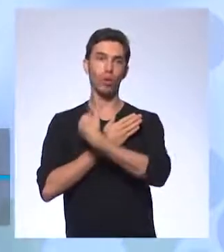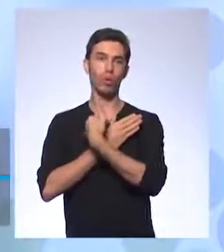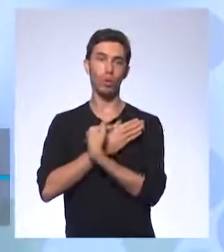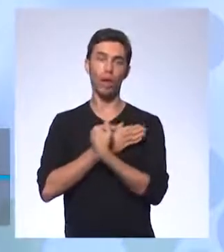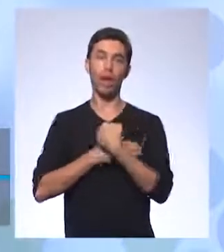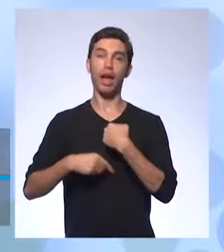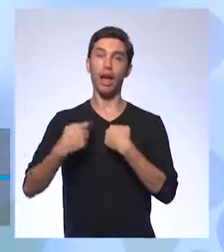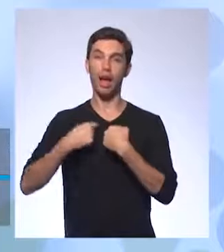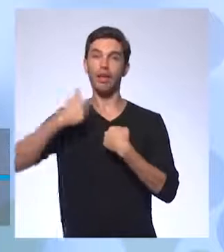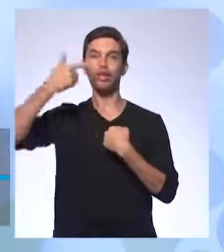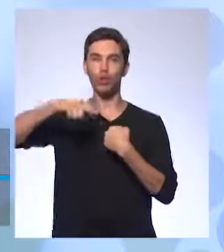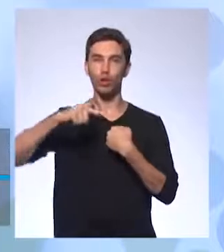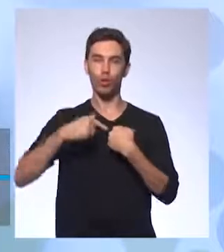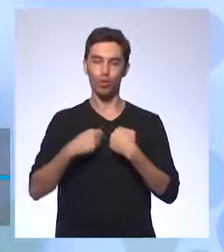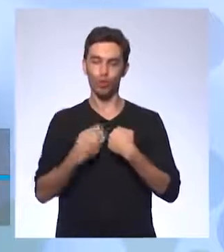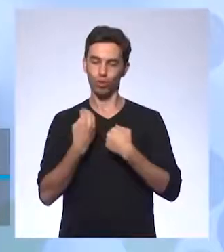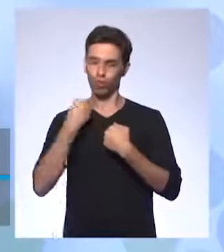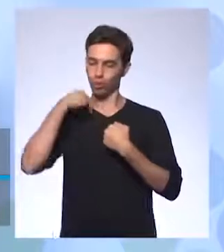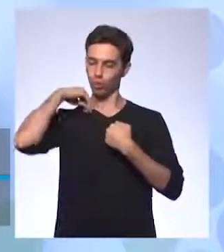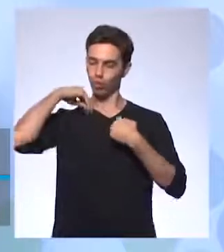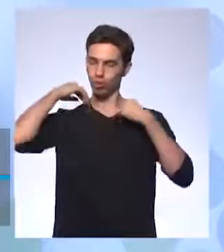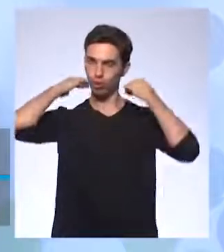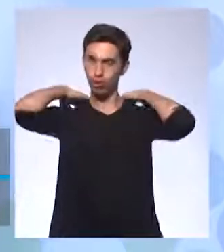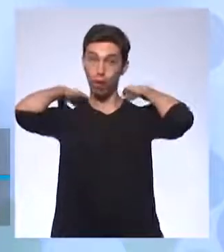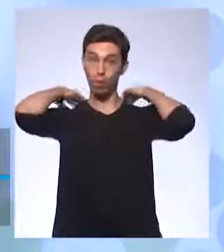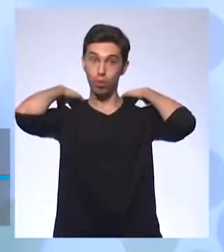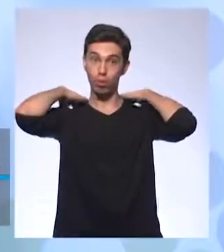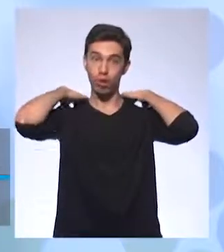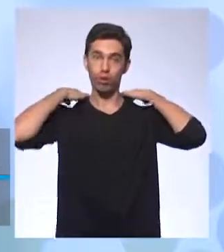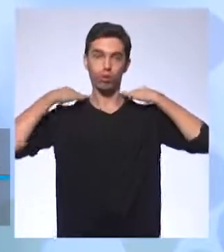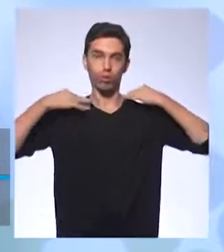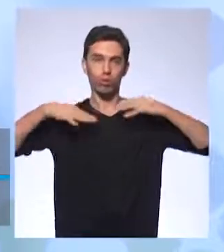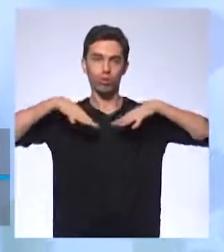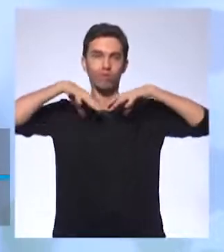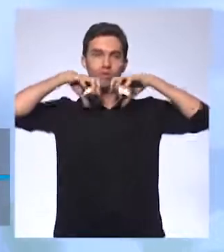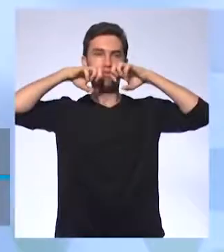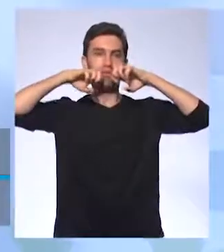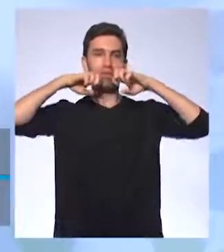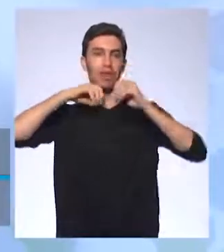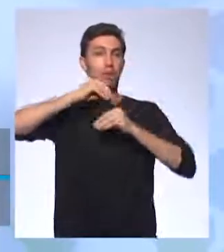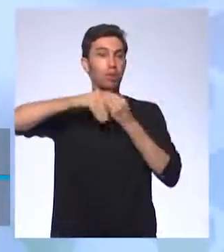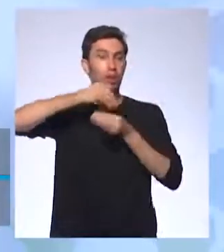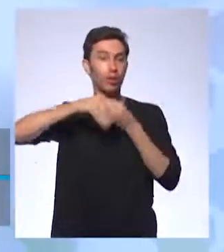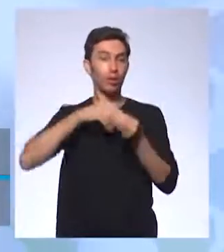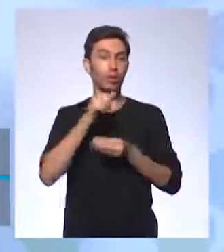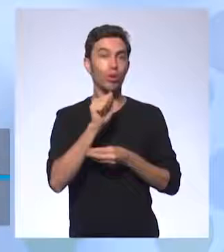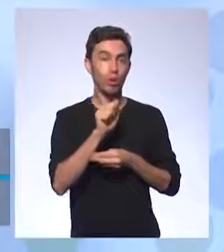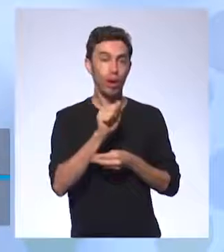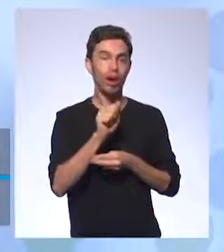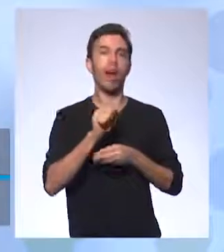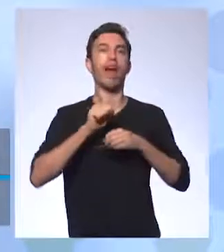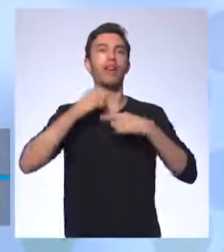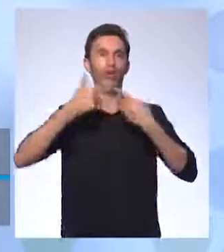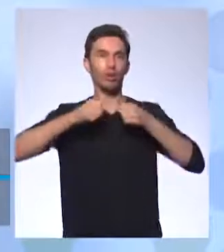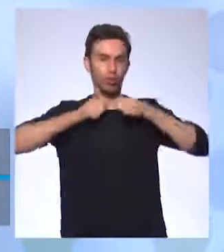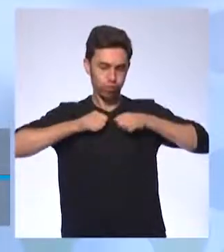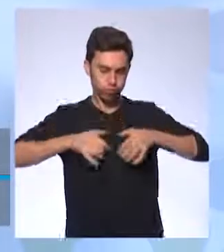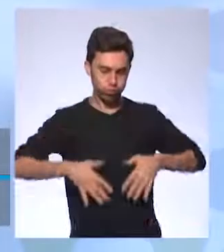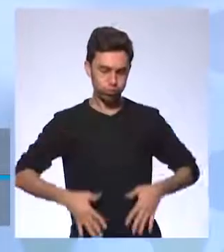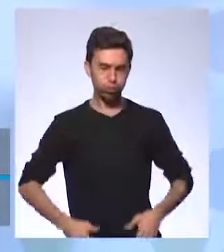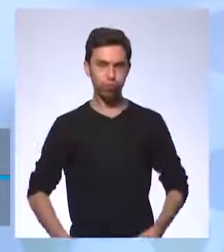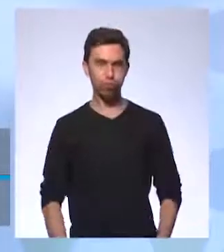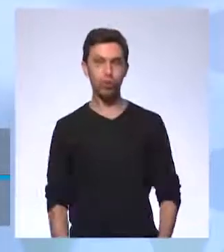gás carbônico e pobre em oxigênio. Aí ele deixa o gás carbônico no pulmão, entrega o gás carbônico lá e pega o oxigênio. Aí